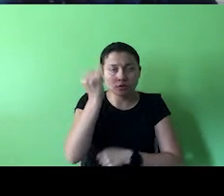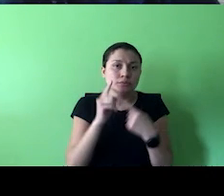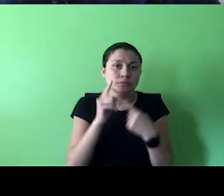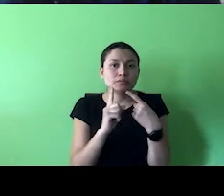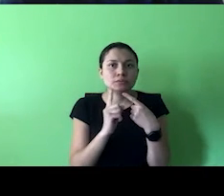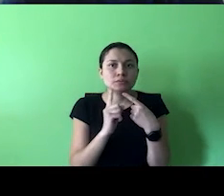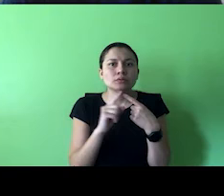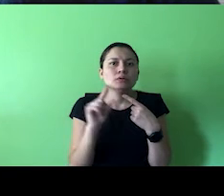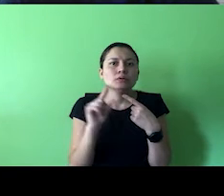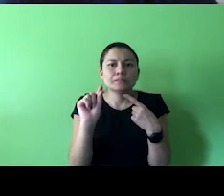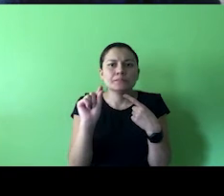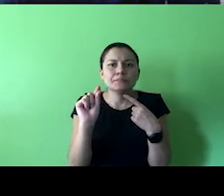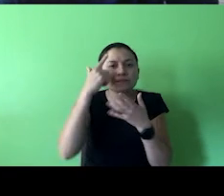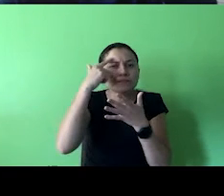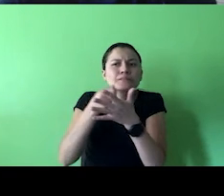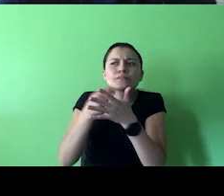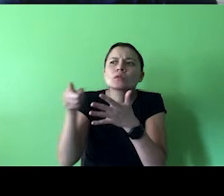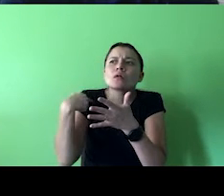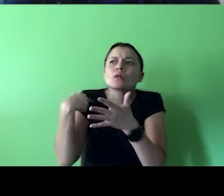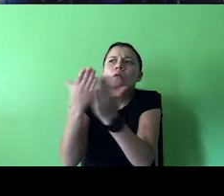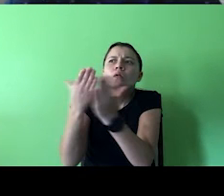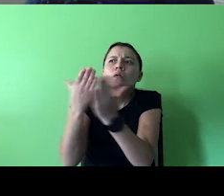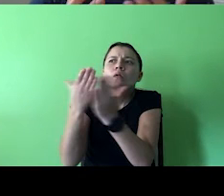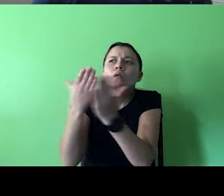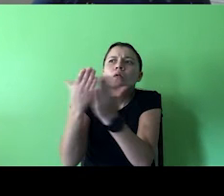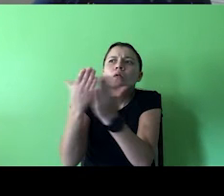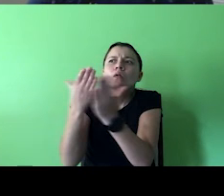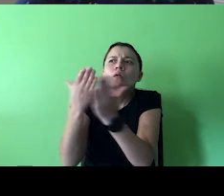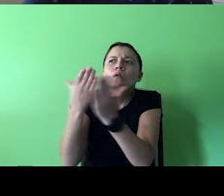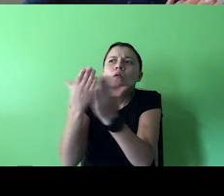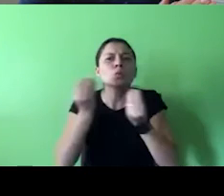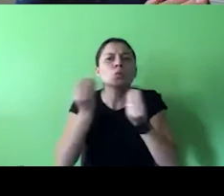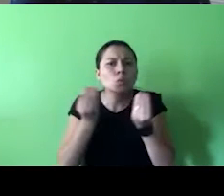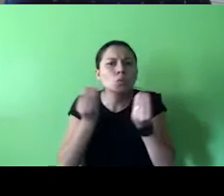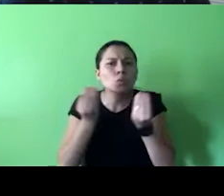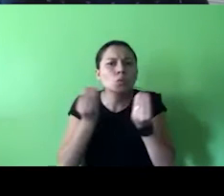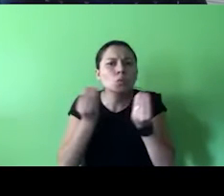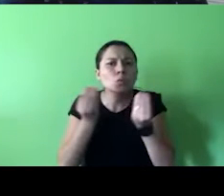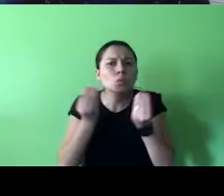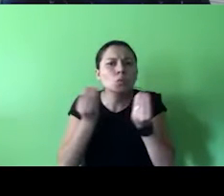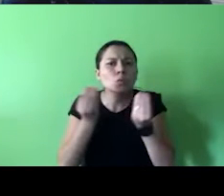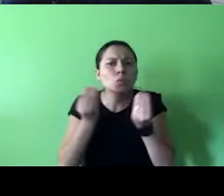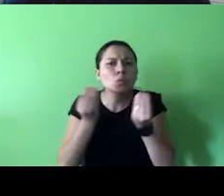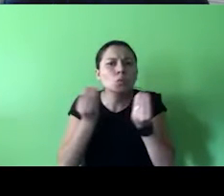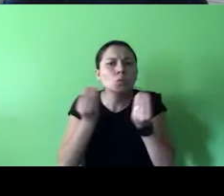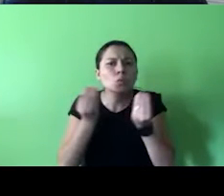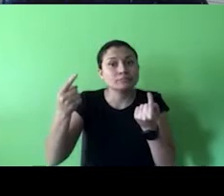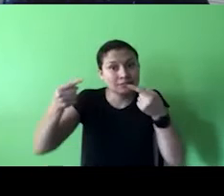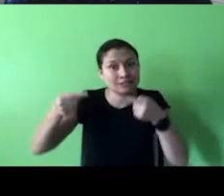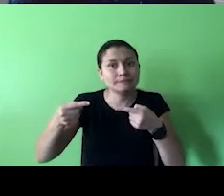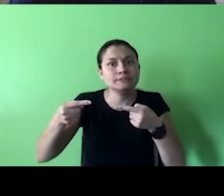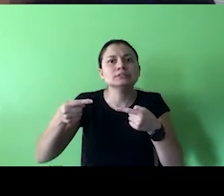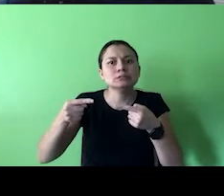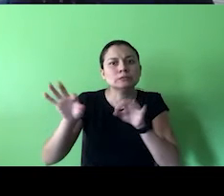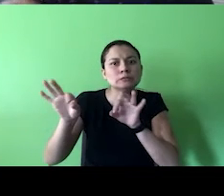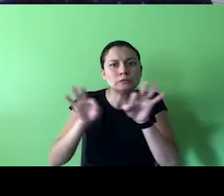era decidir o que validar. O que validar e como validar. Então, esse é um desafio em todo o processo de validação,